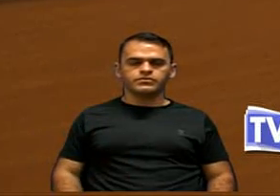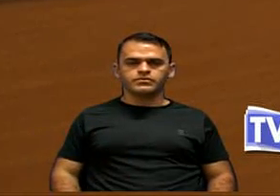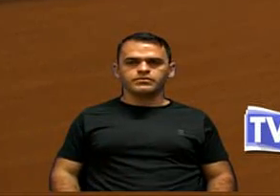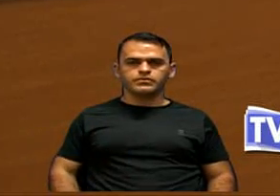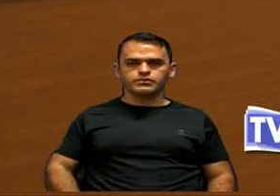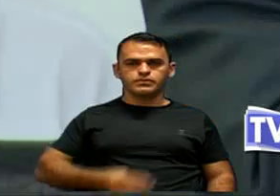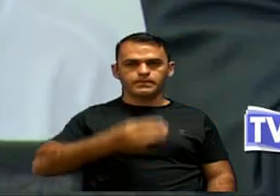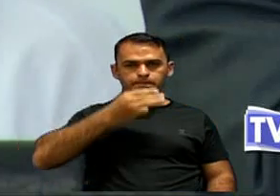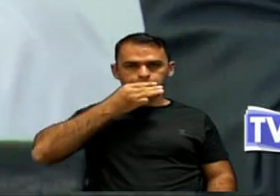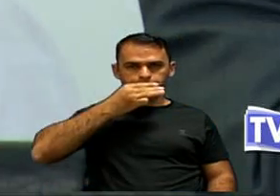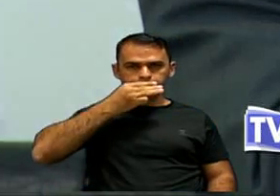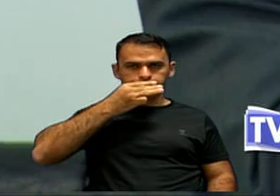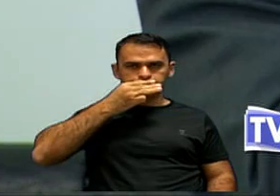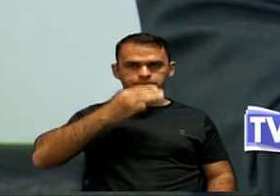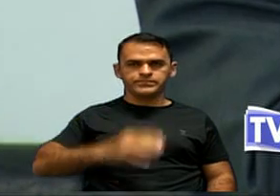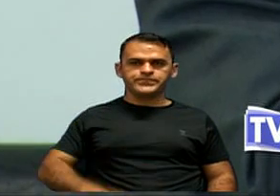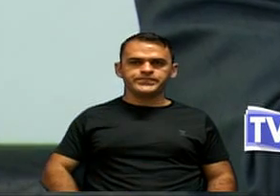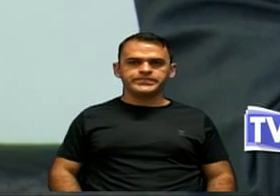Martinez,